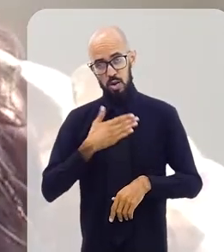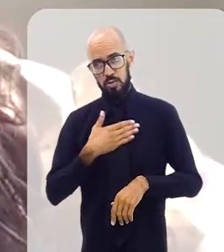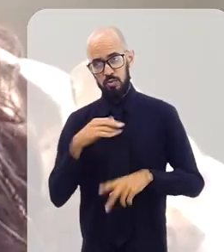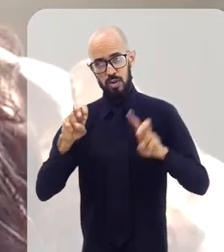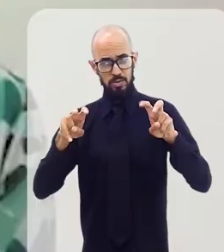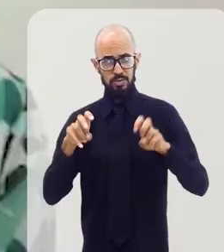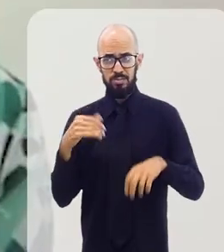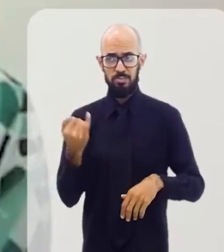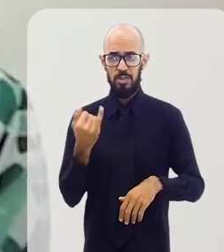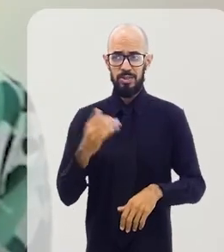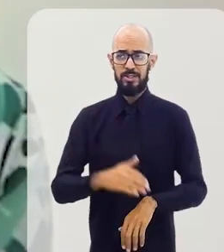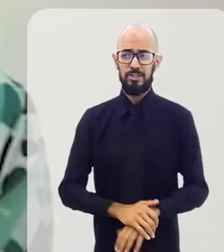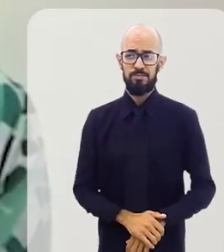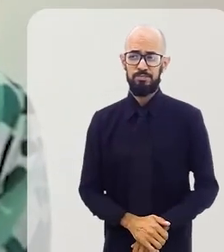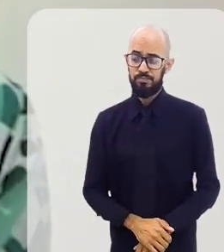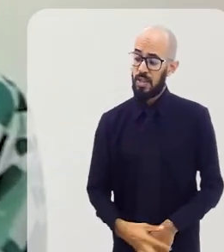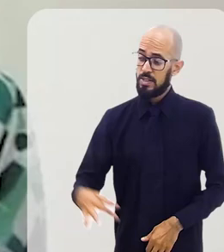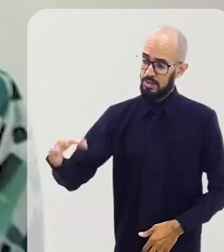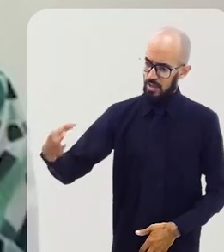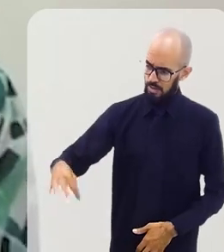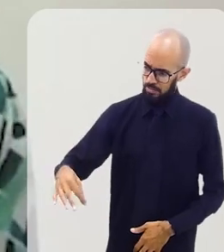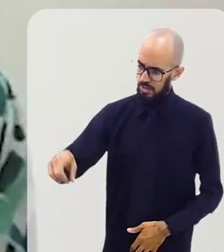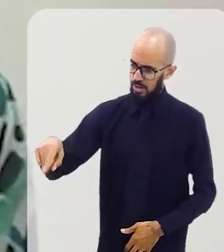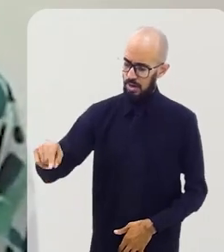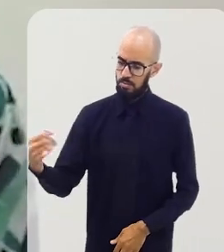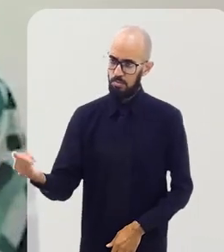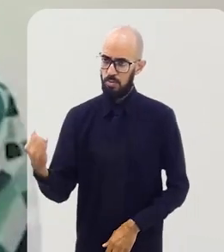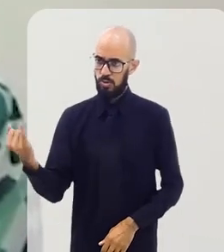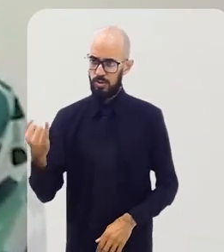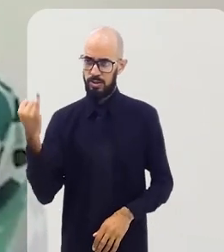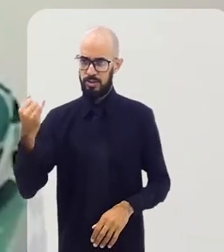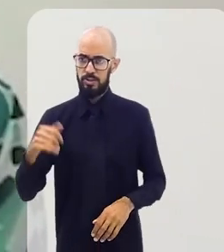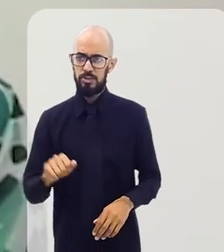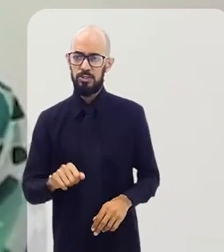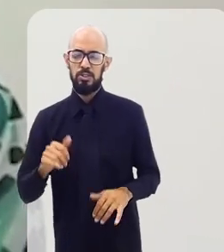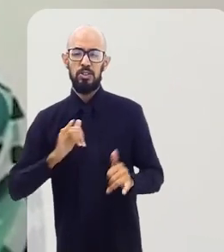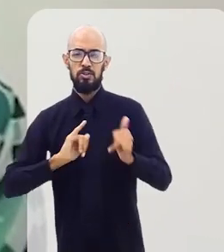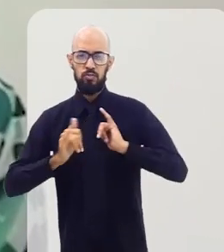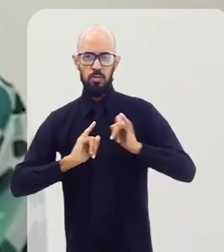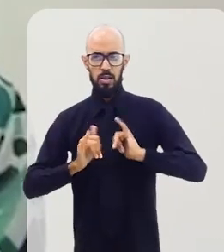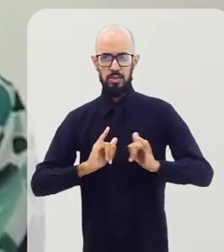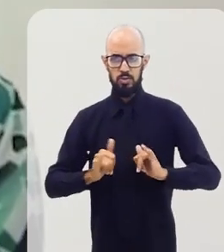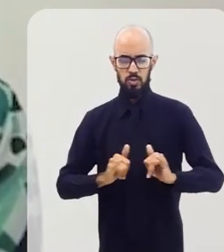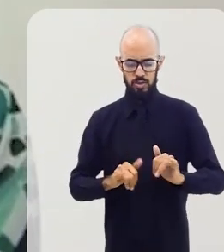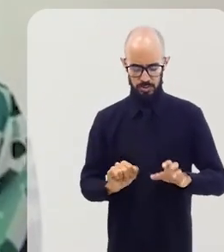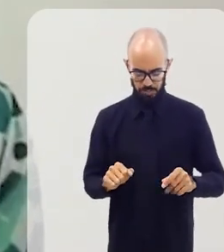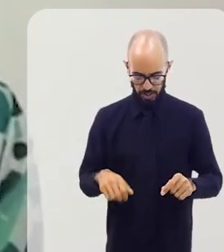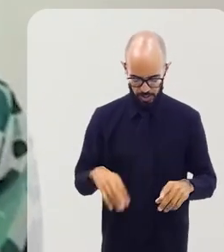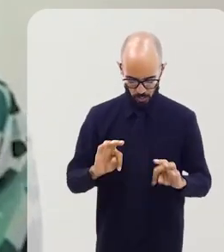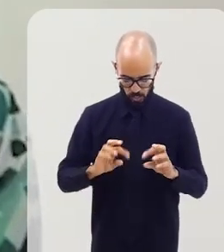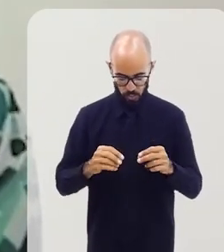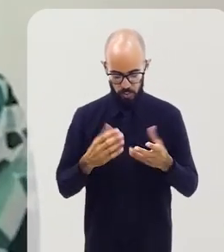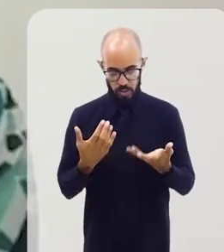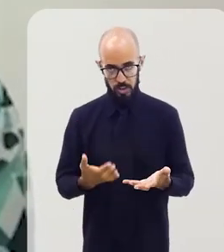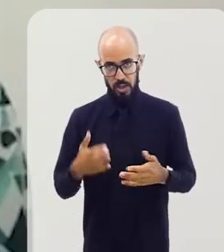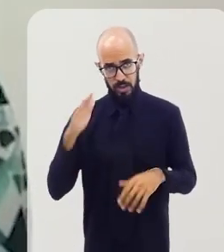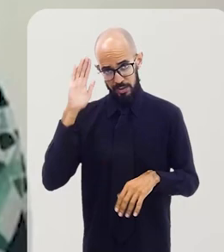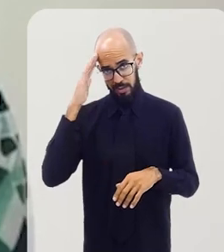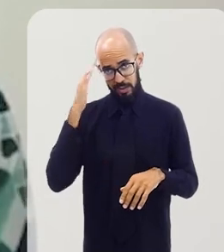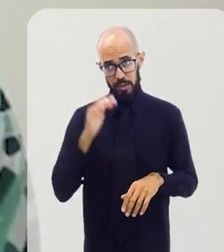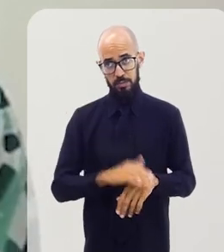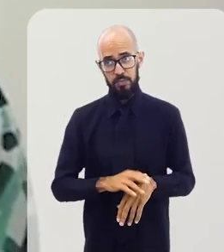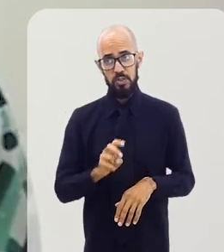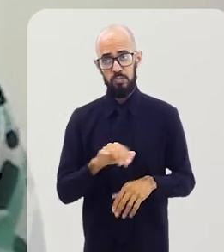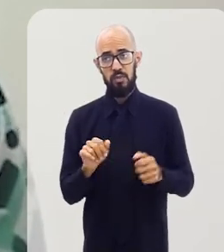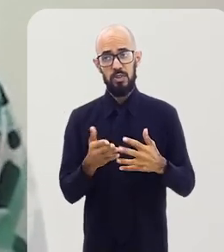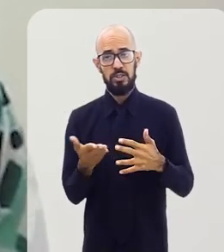assunto. Certamente é um ponto importantíssimo, né? E uma fonte de informação aí relevante para quem quer mergulhar nesse